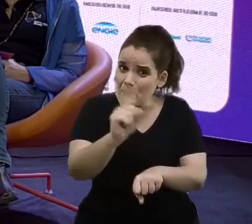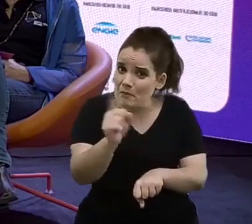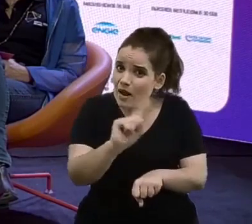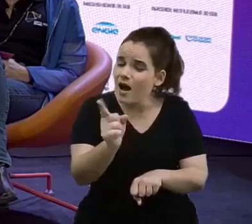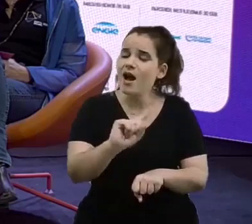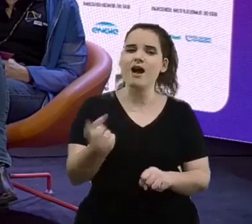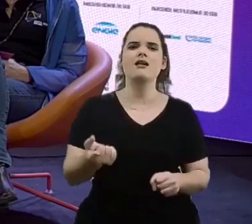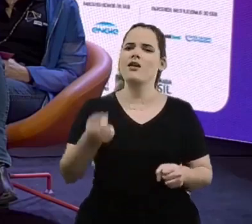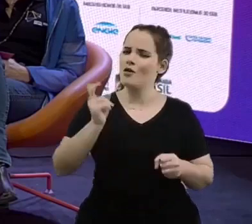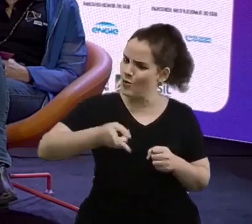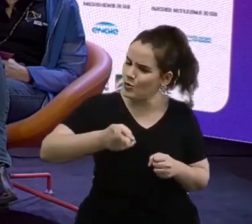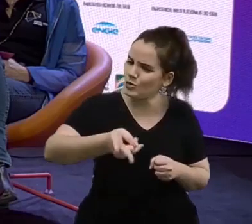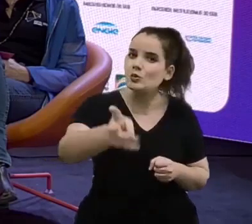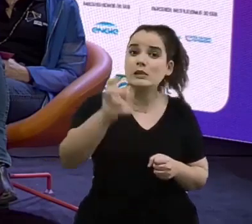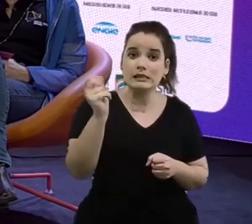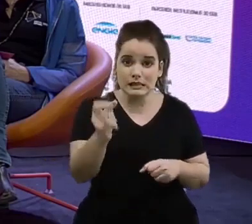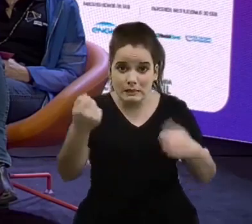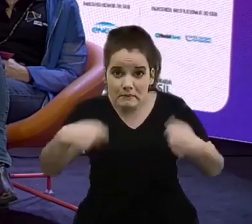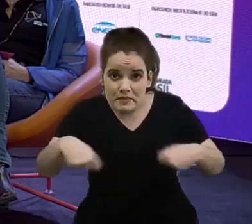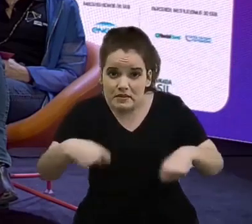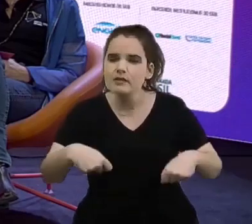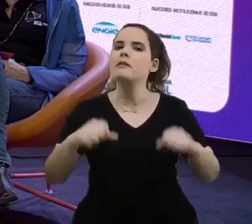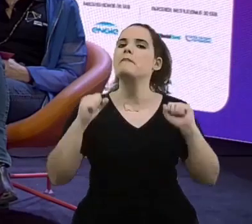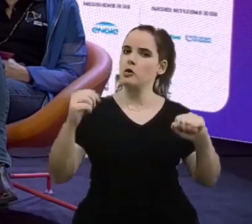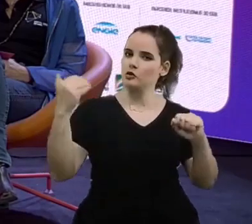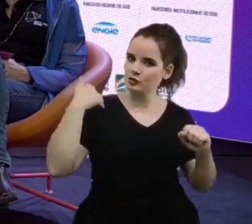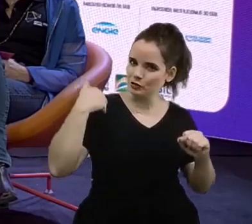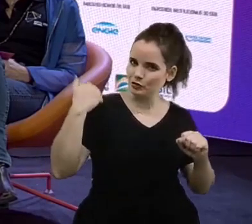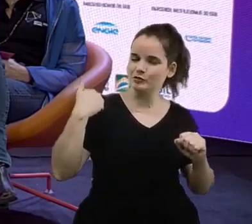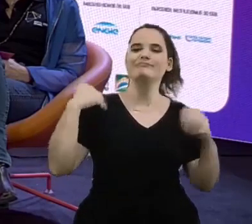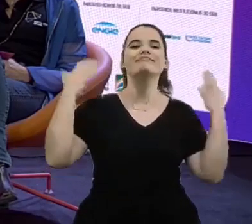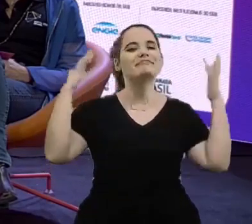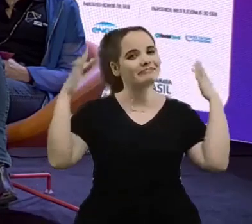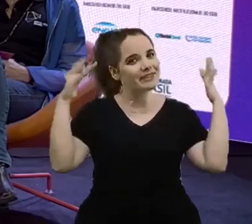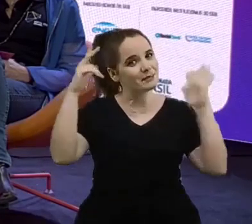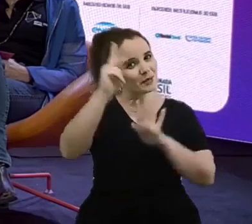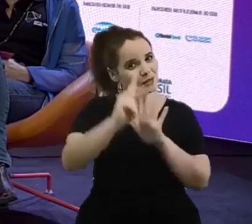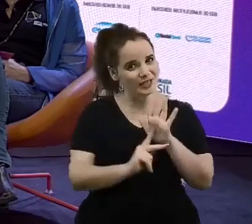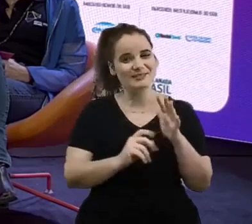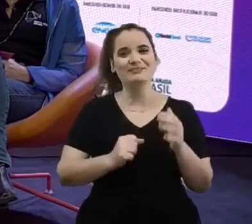vocês precisarem, pode chamar, porque o projeto está demais, parabéns.